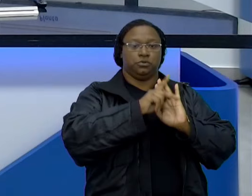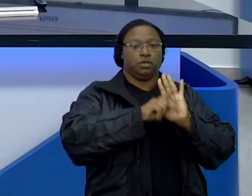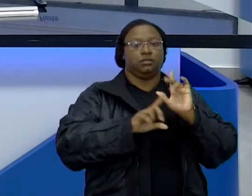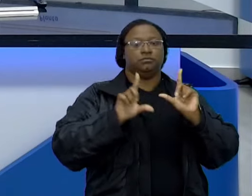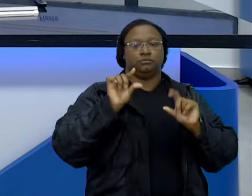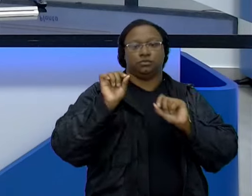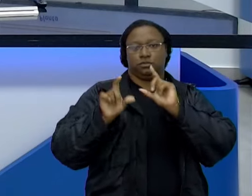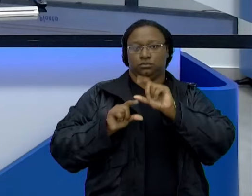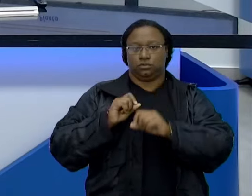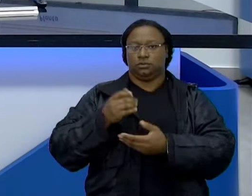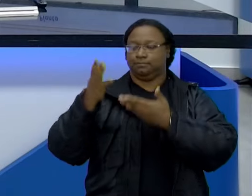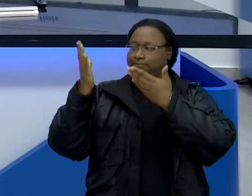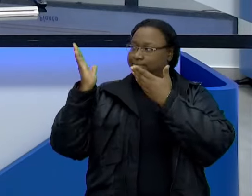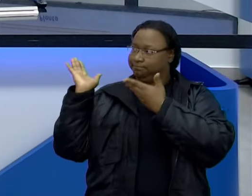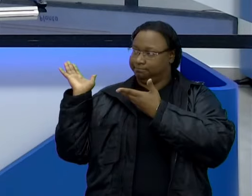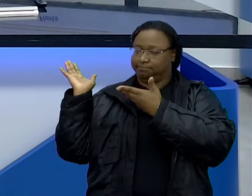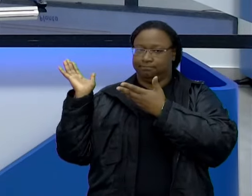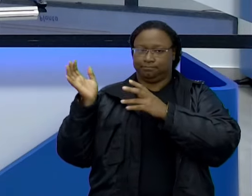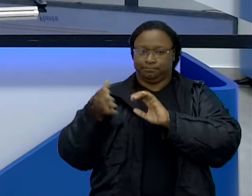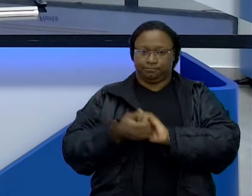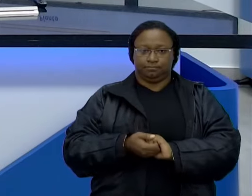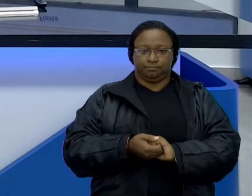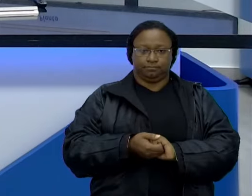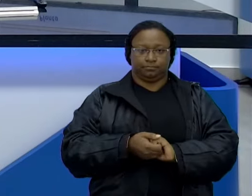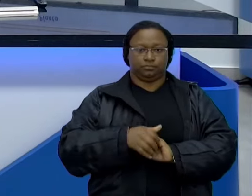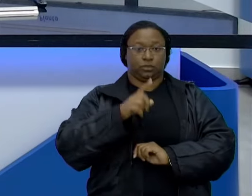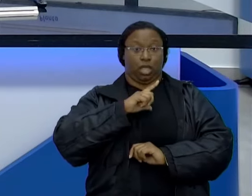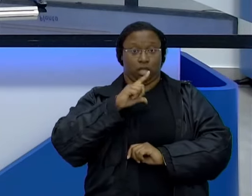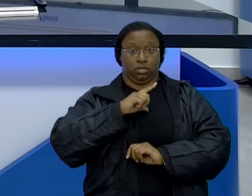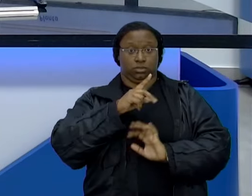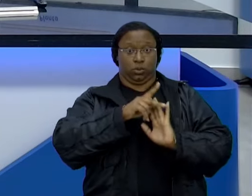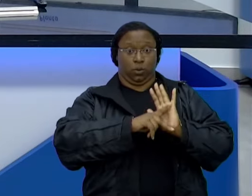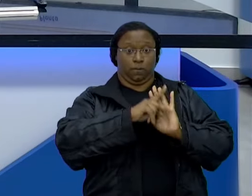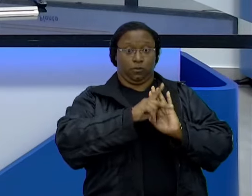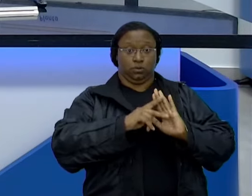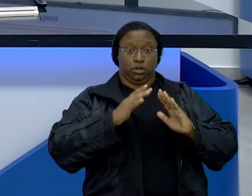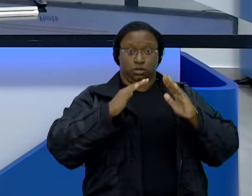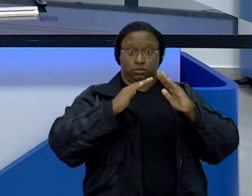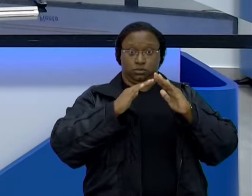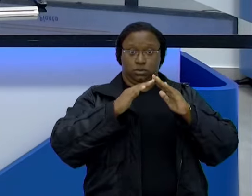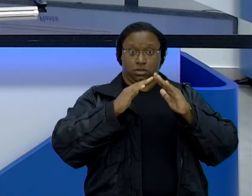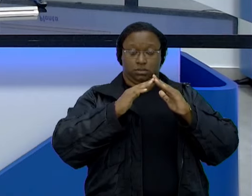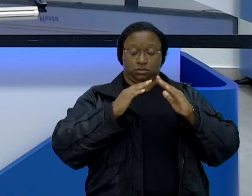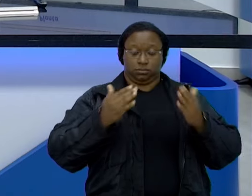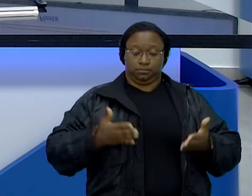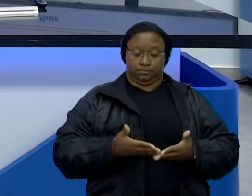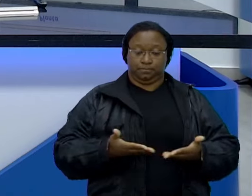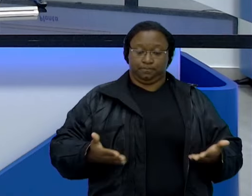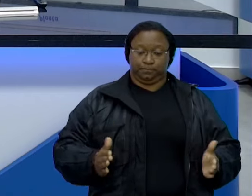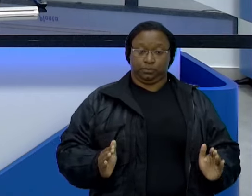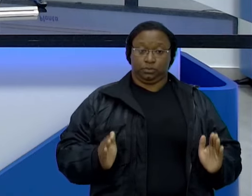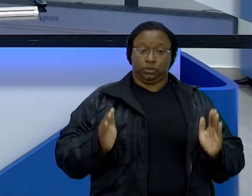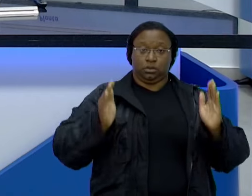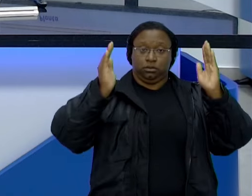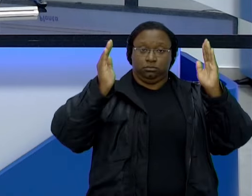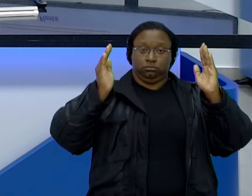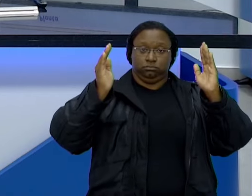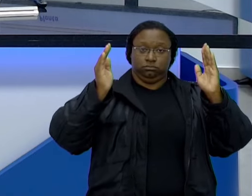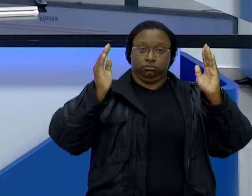aqui, ó. É esse aqui, ó. Eu tenho um protótipo de uma casa em escala de 2,5